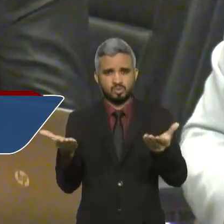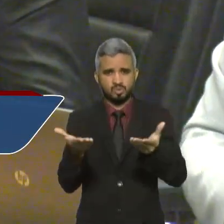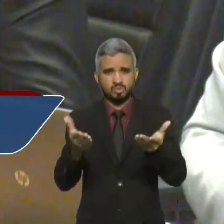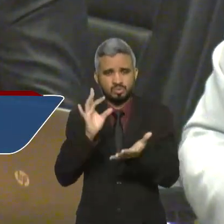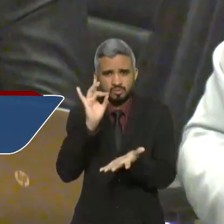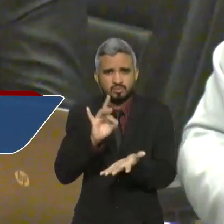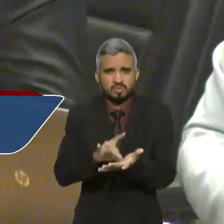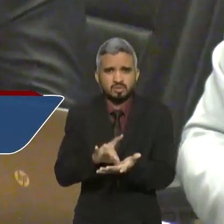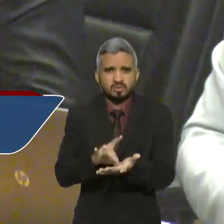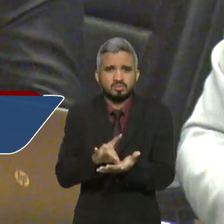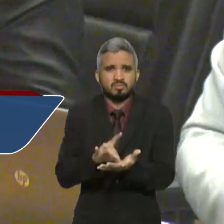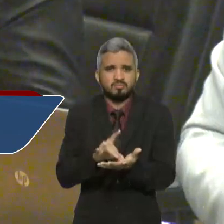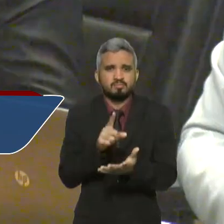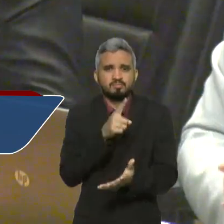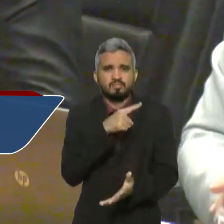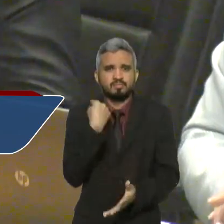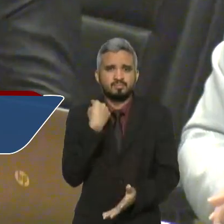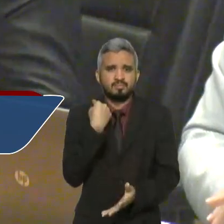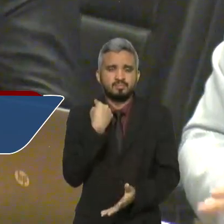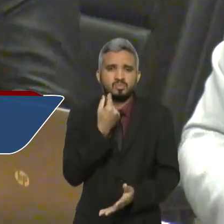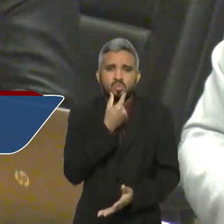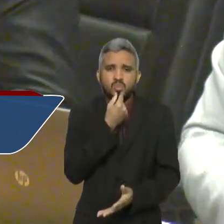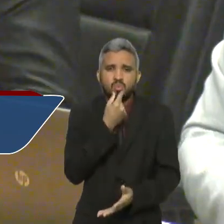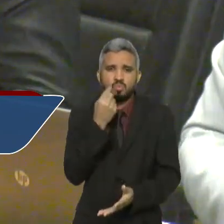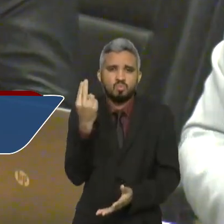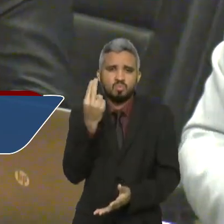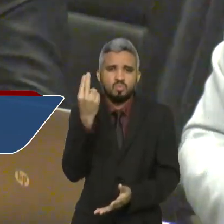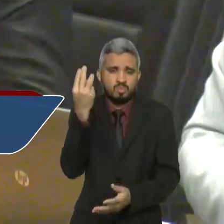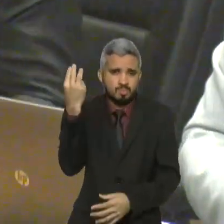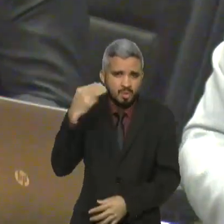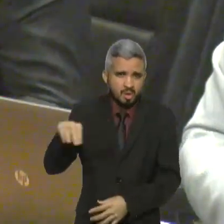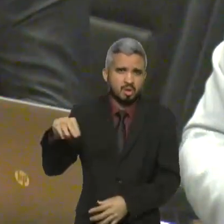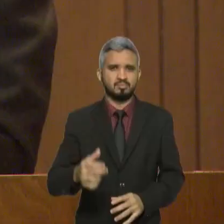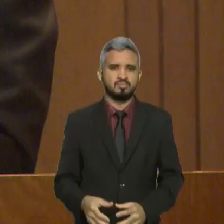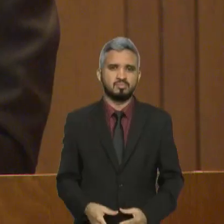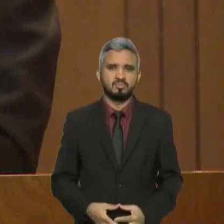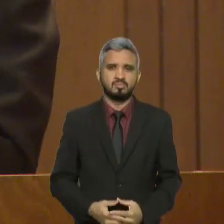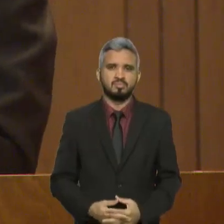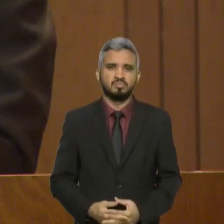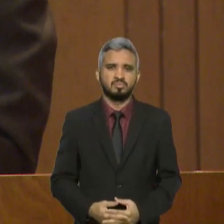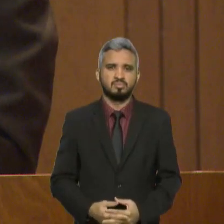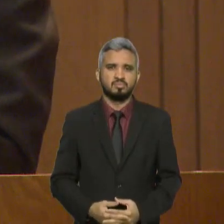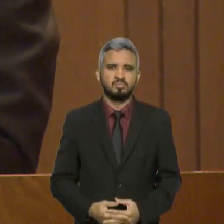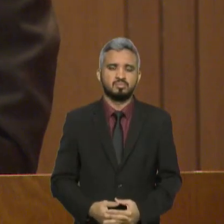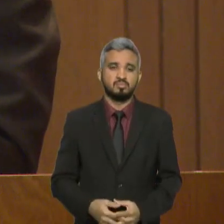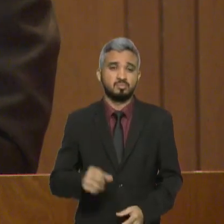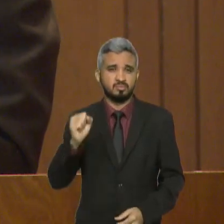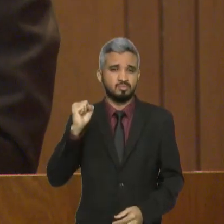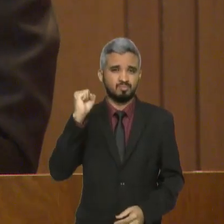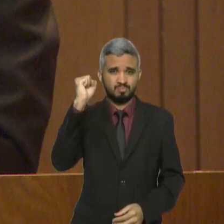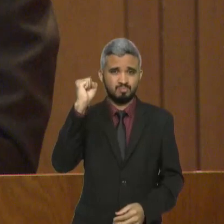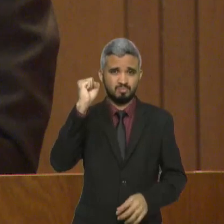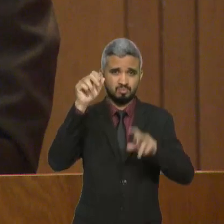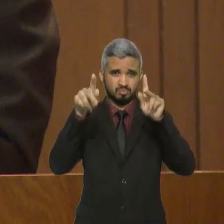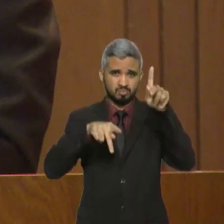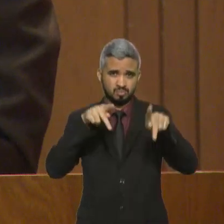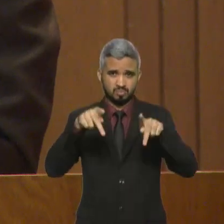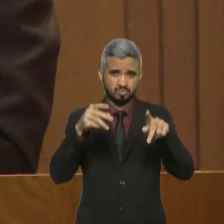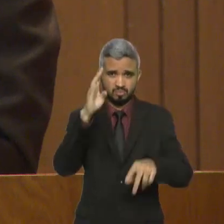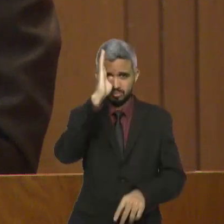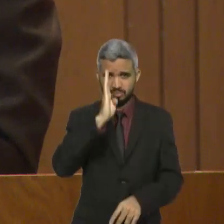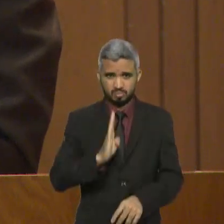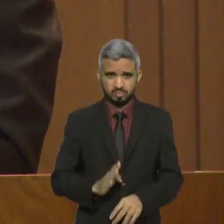grande maranhense o que faz parte da história de resistência do nosso país Viva o povo brasileiro e